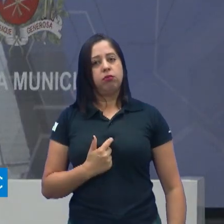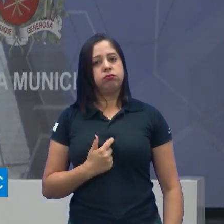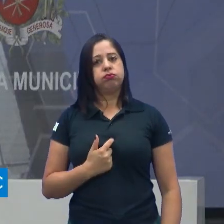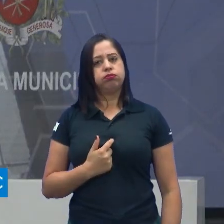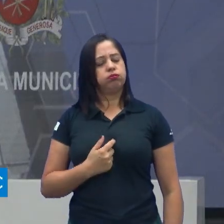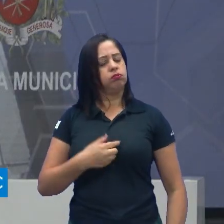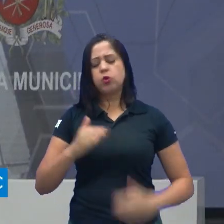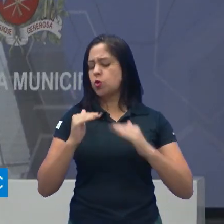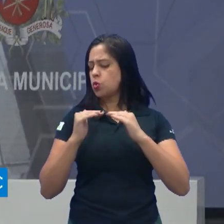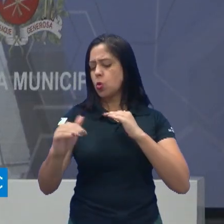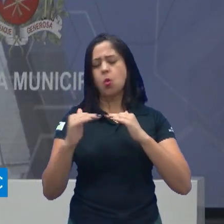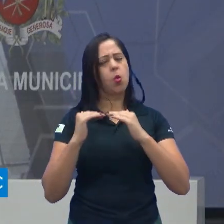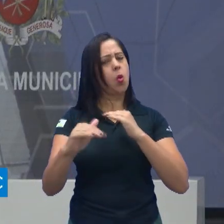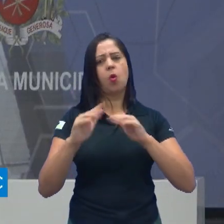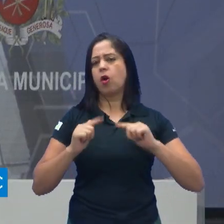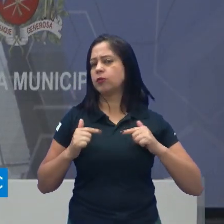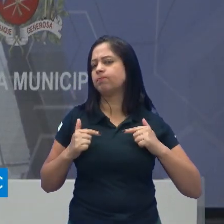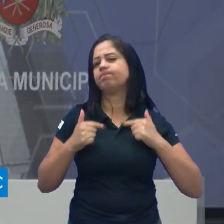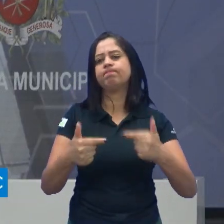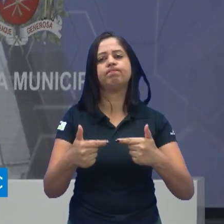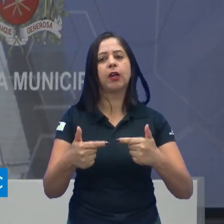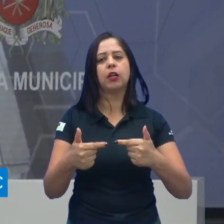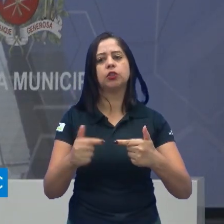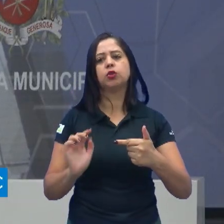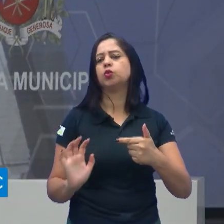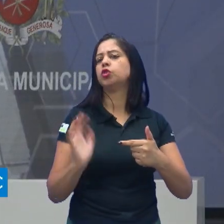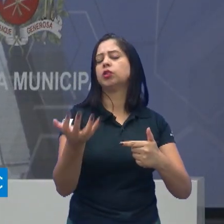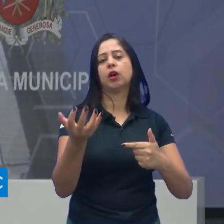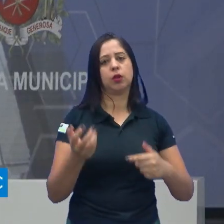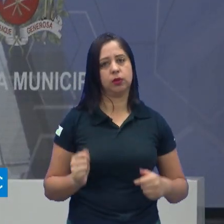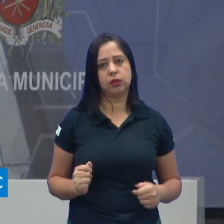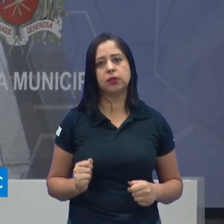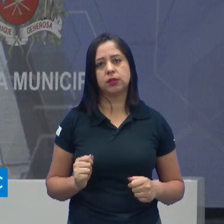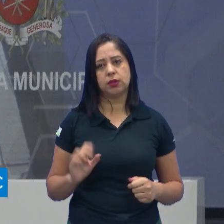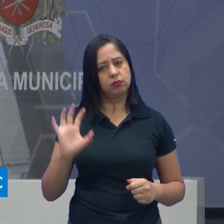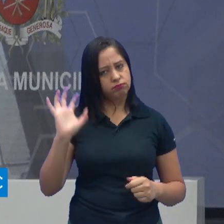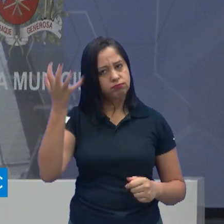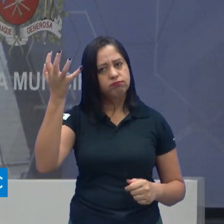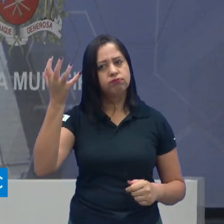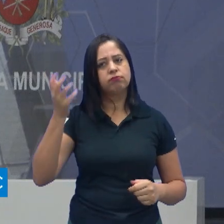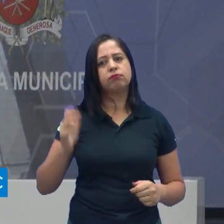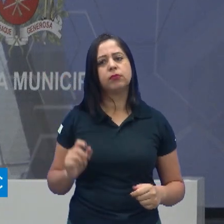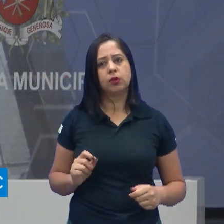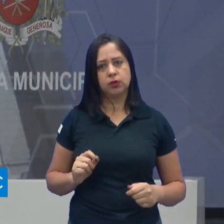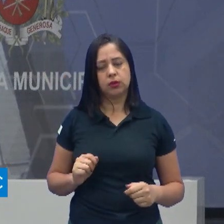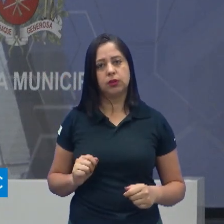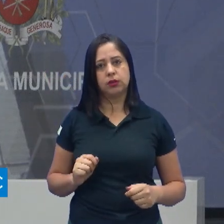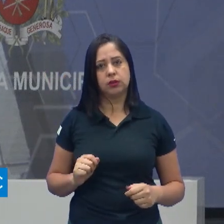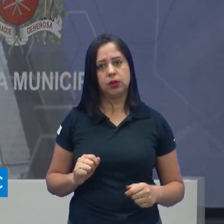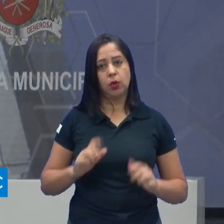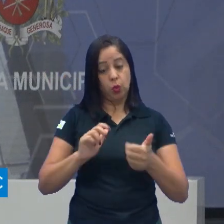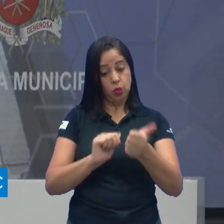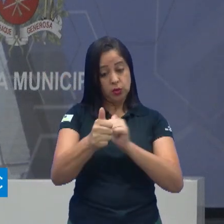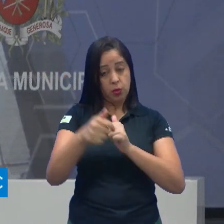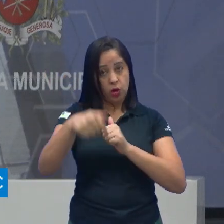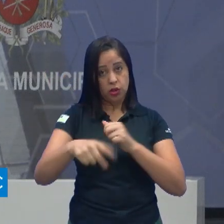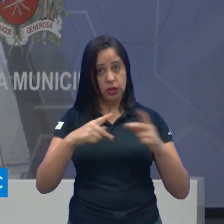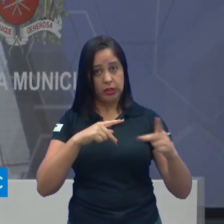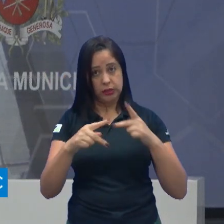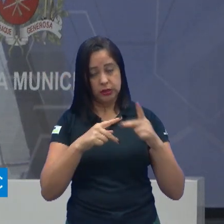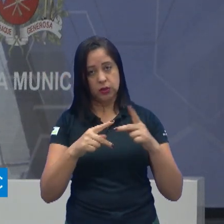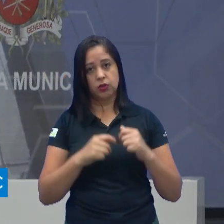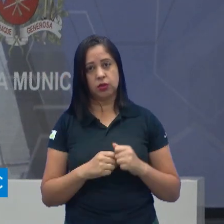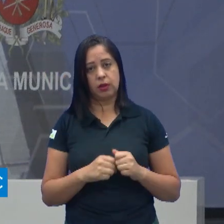essa atrocidade que aconteceu contra o esporte da nossa cidade, mas